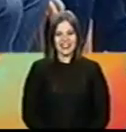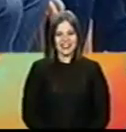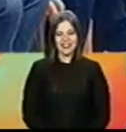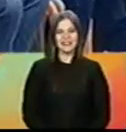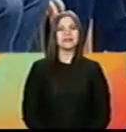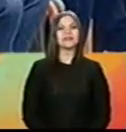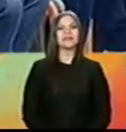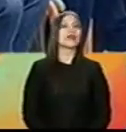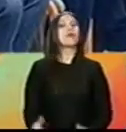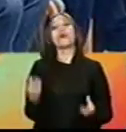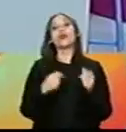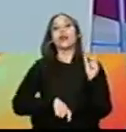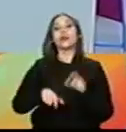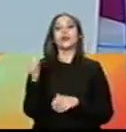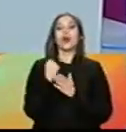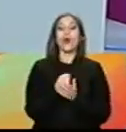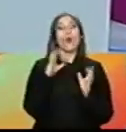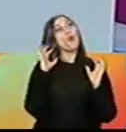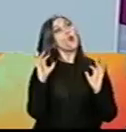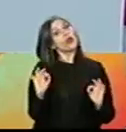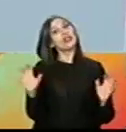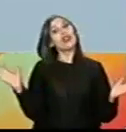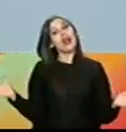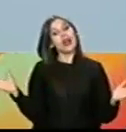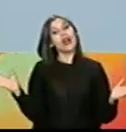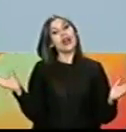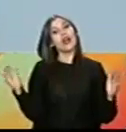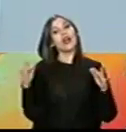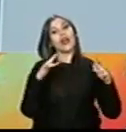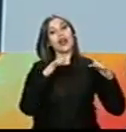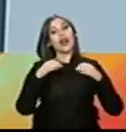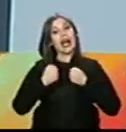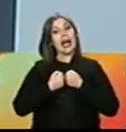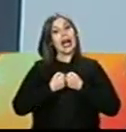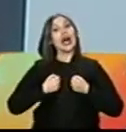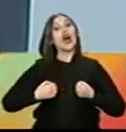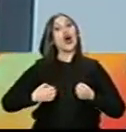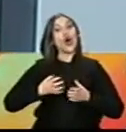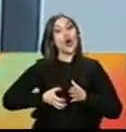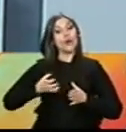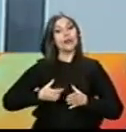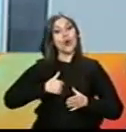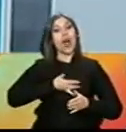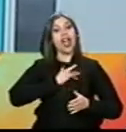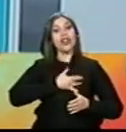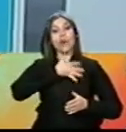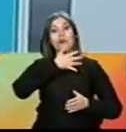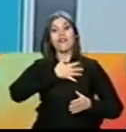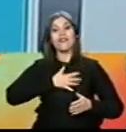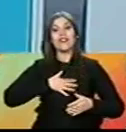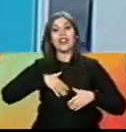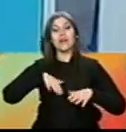estão-te apoiados. Cuidado. Temos um jogo complicado. O meu clube, no coração, é o Benfica. Mas